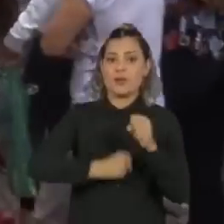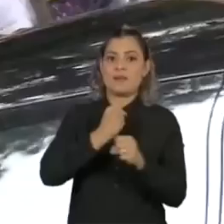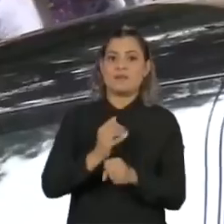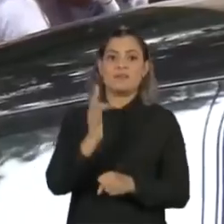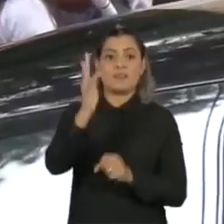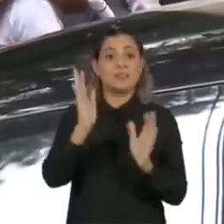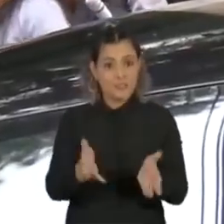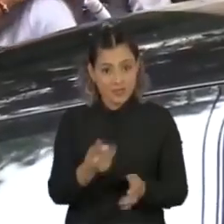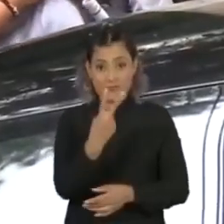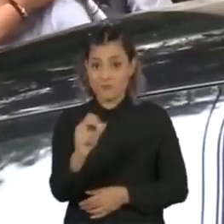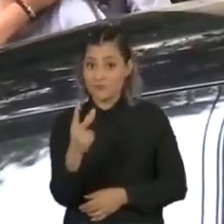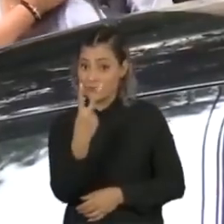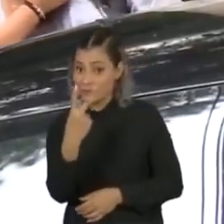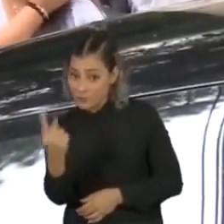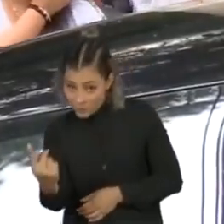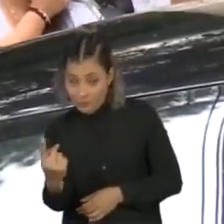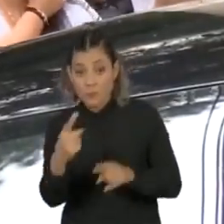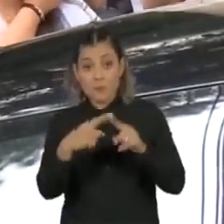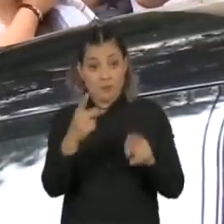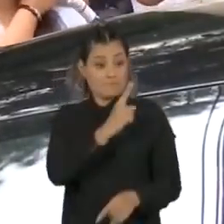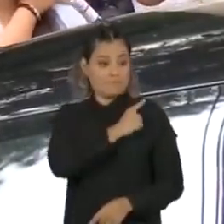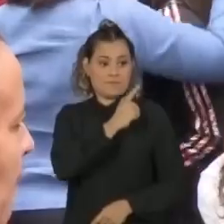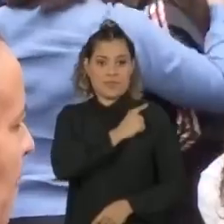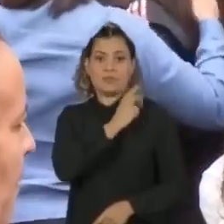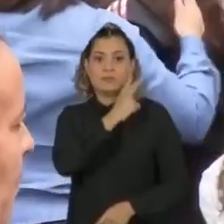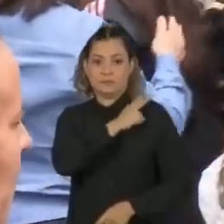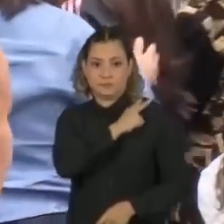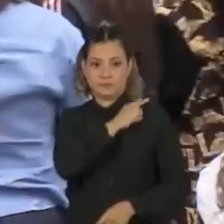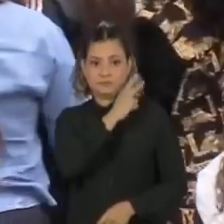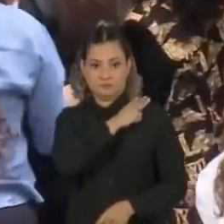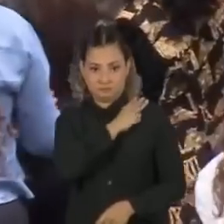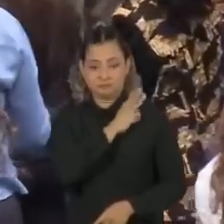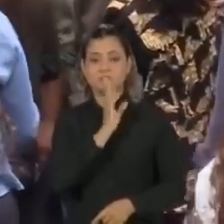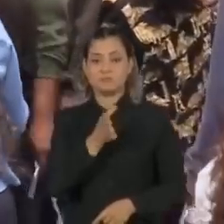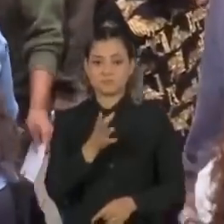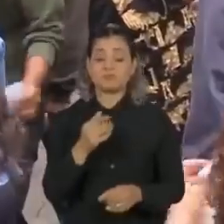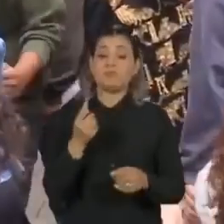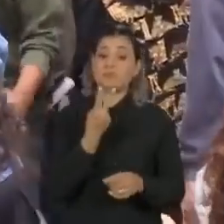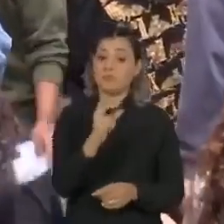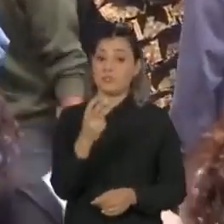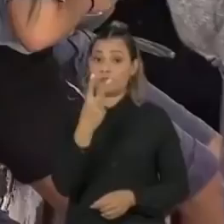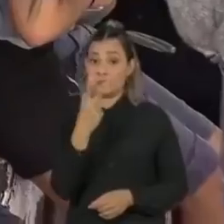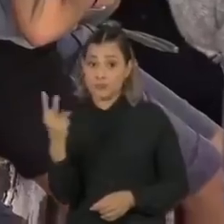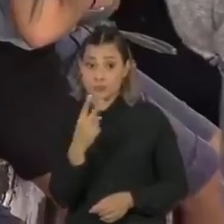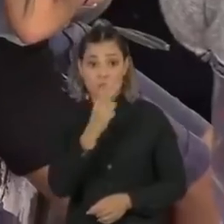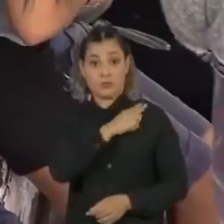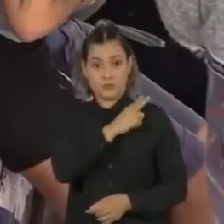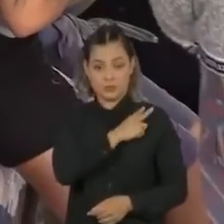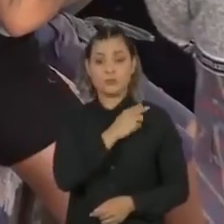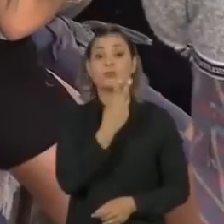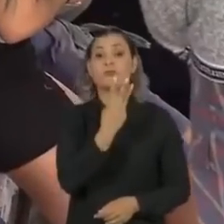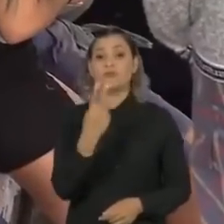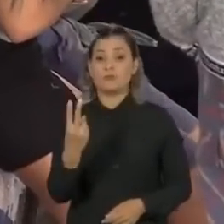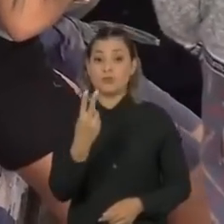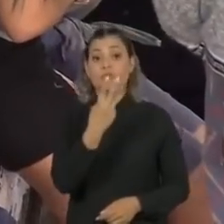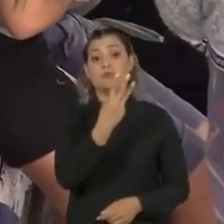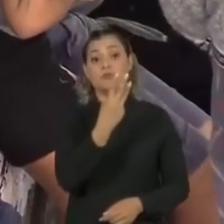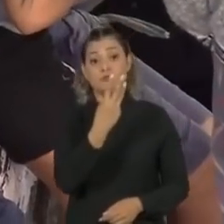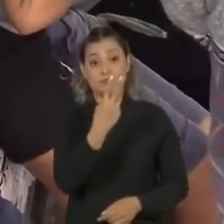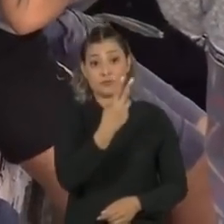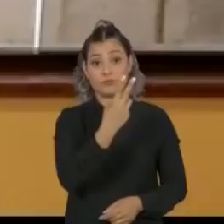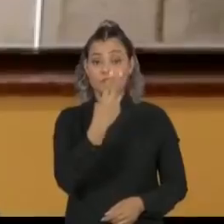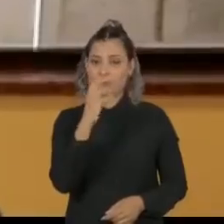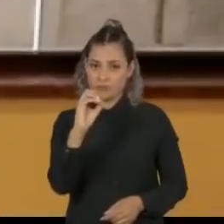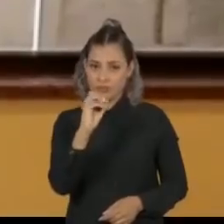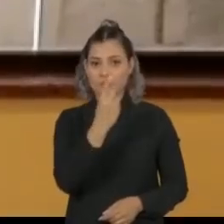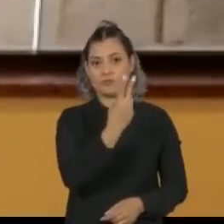vem, inicialmente para os alunos do primeiro ano e em 2022 para as turmas do segundo e em 2023 para as do terceiro